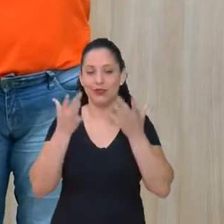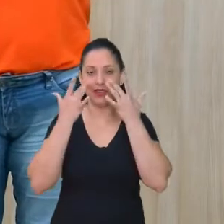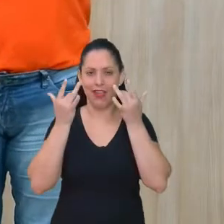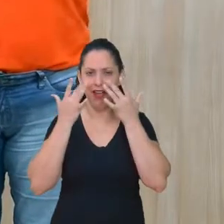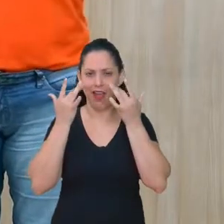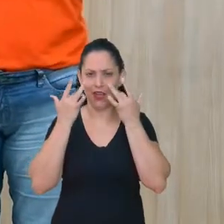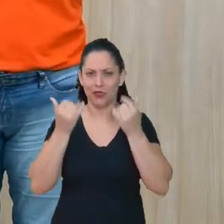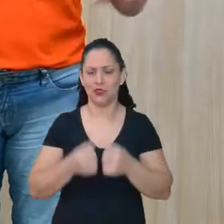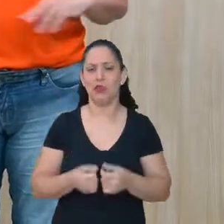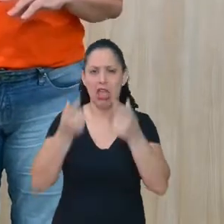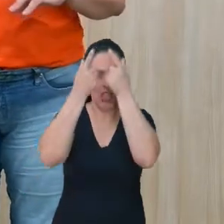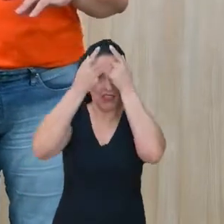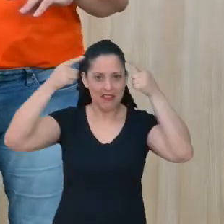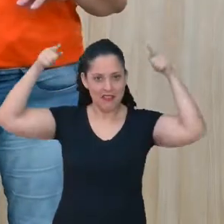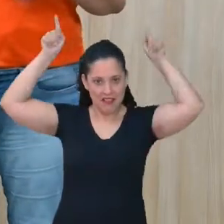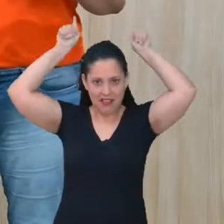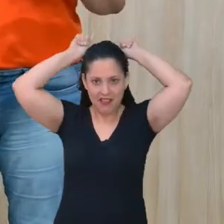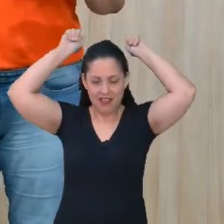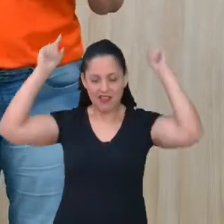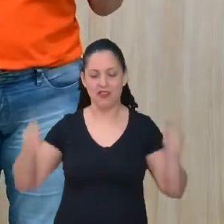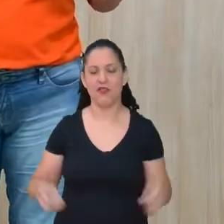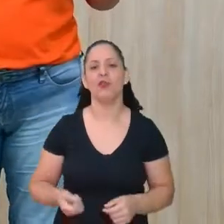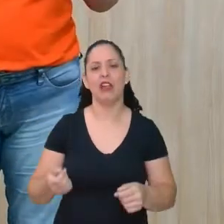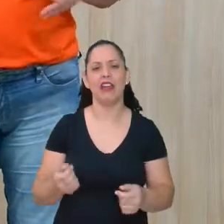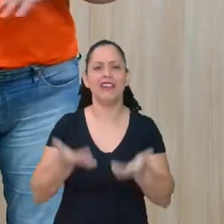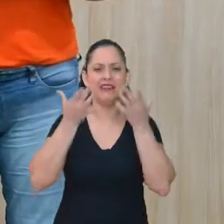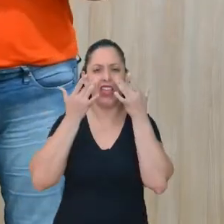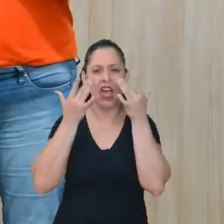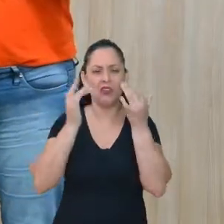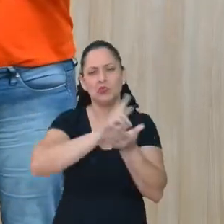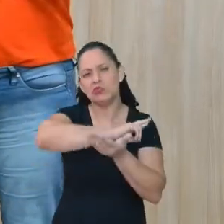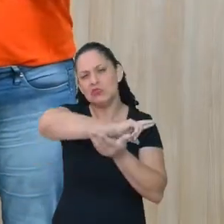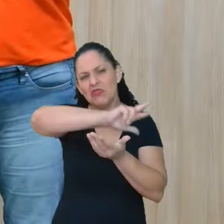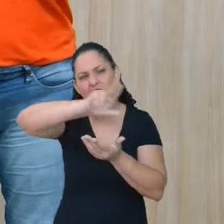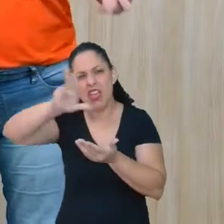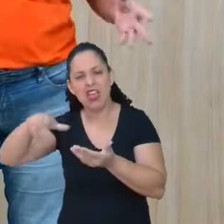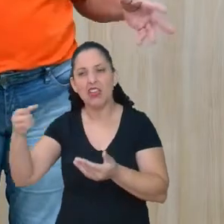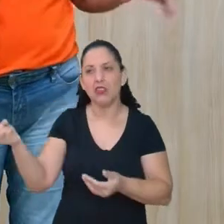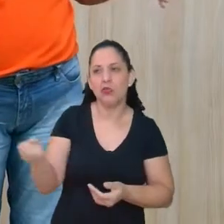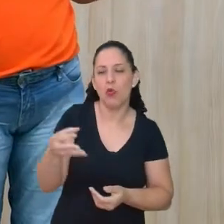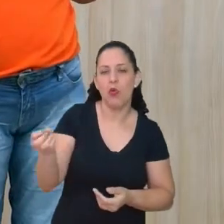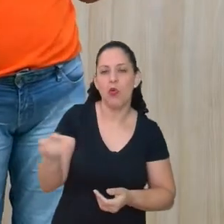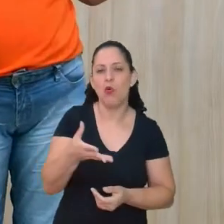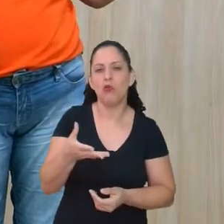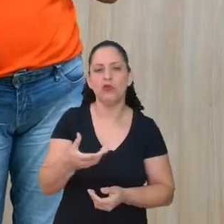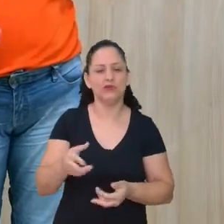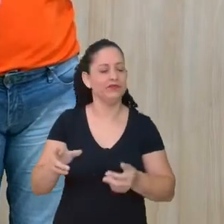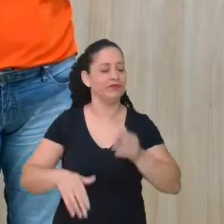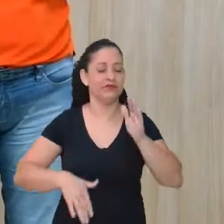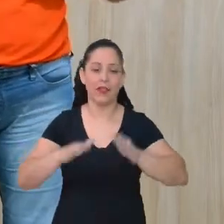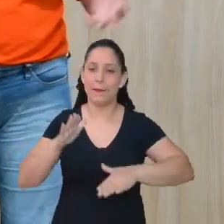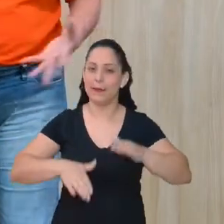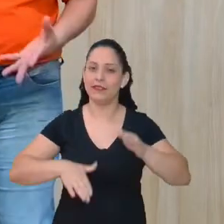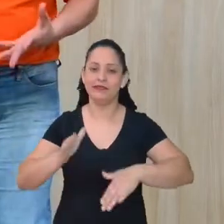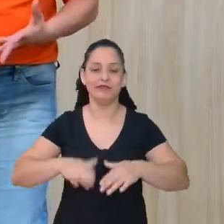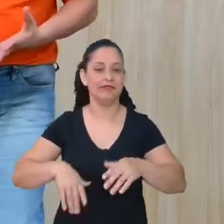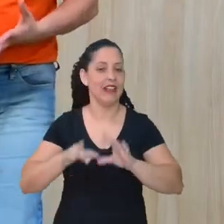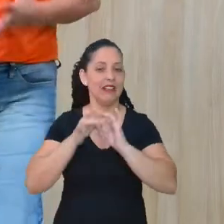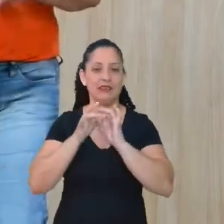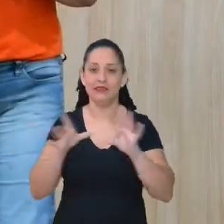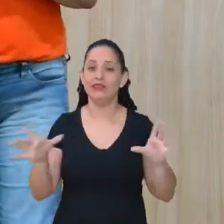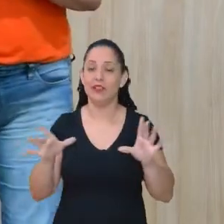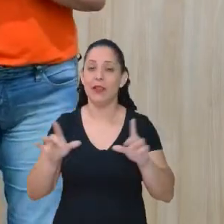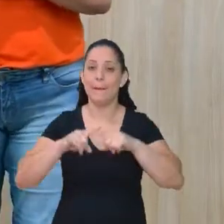teatro grego, seja teatro medieval, seja teatro moderno, contemporâneo,